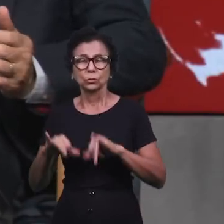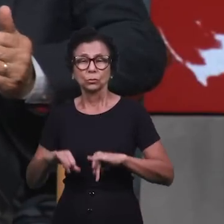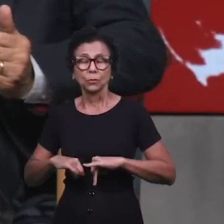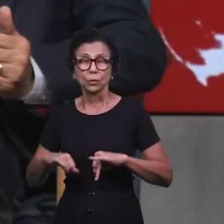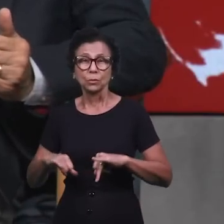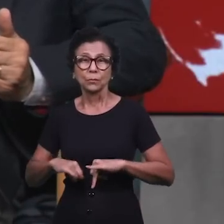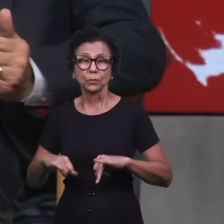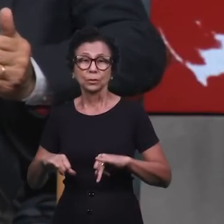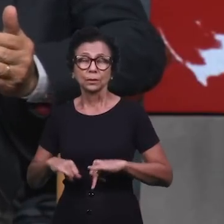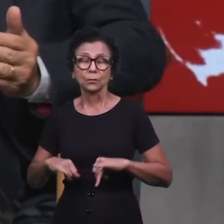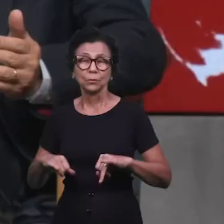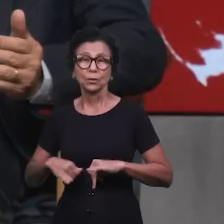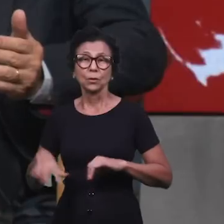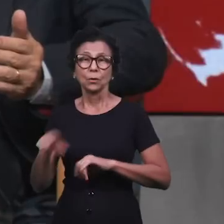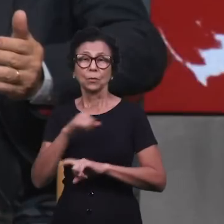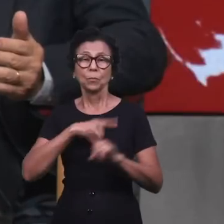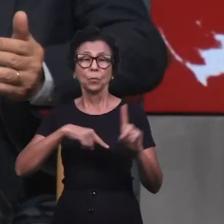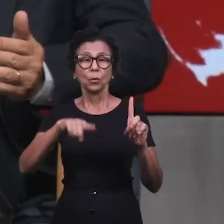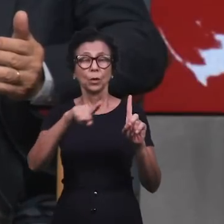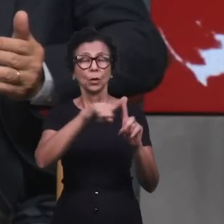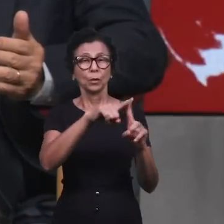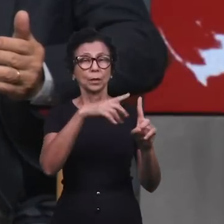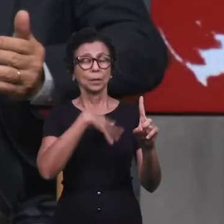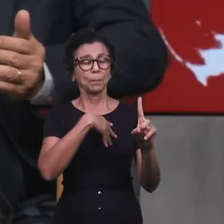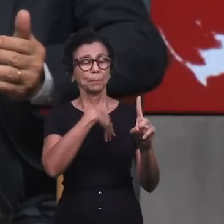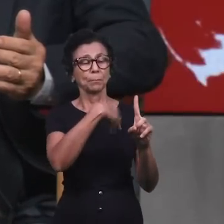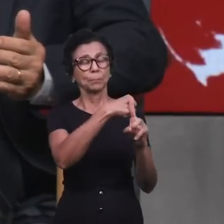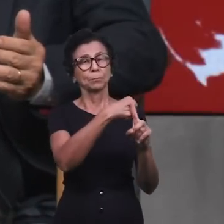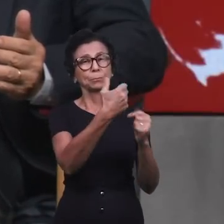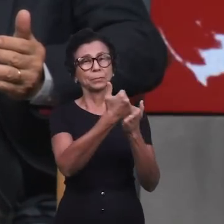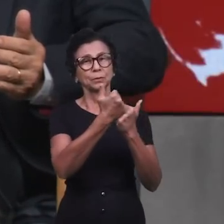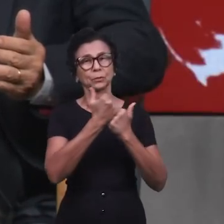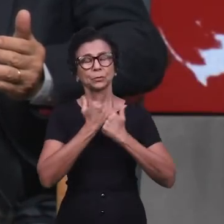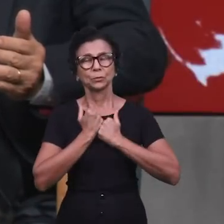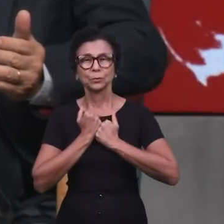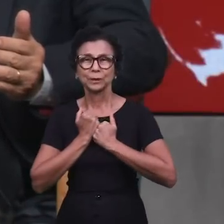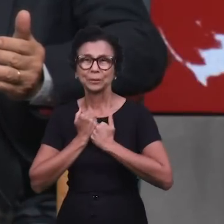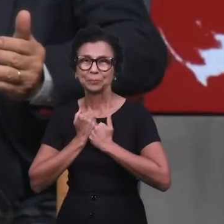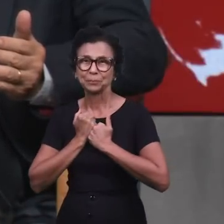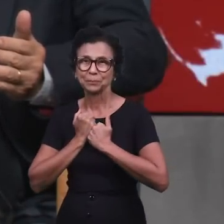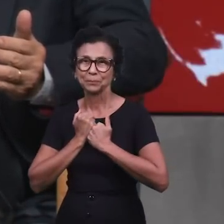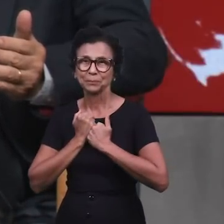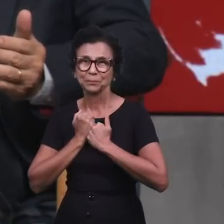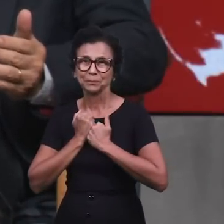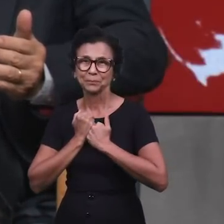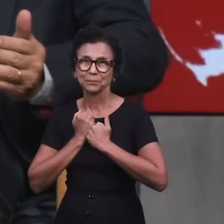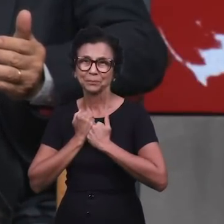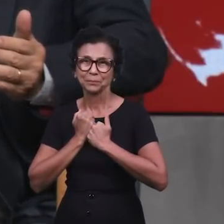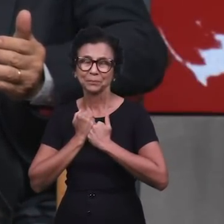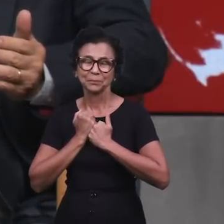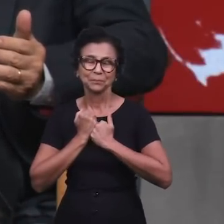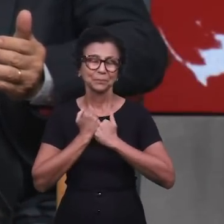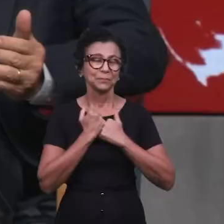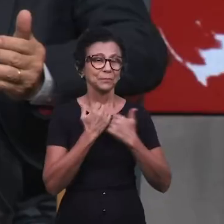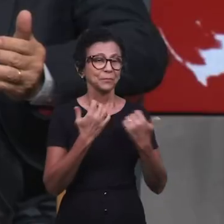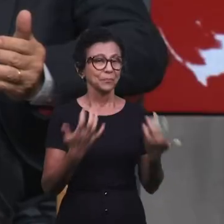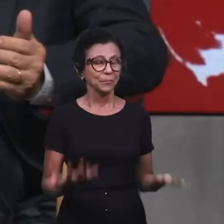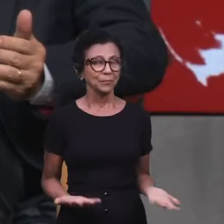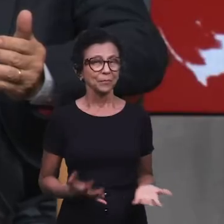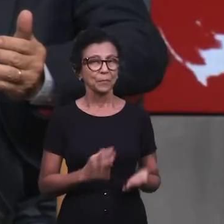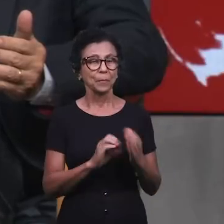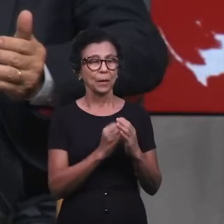Então, o que ele faz? Ele tira as ervas amargosas e substitui pelo vinho. Por